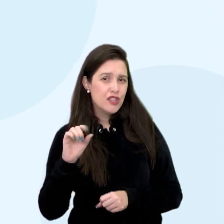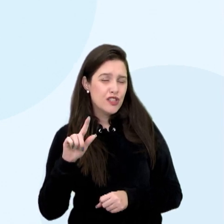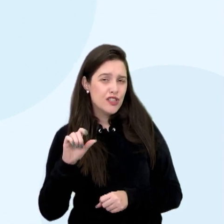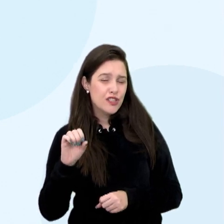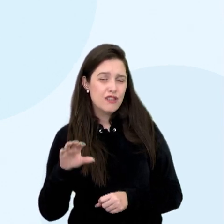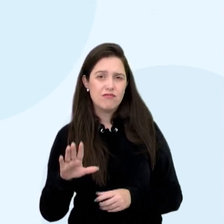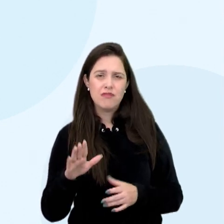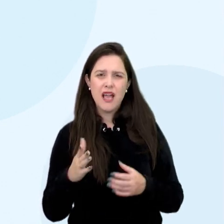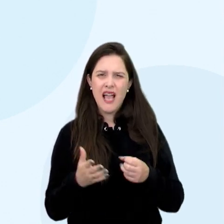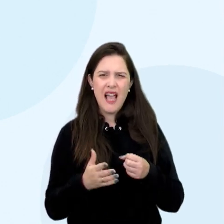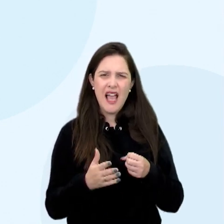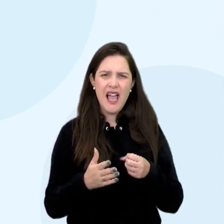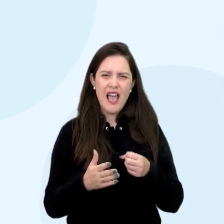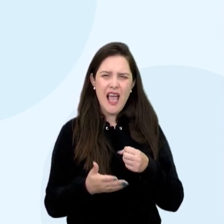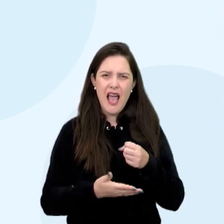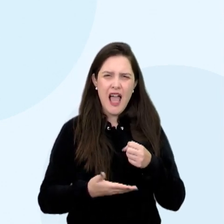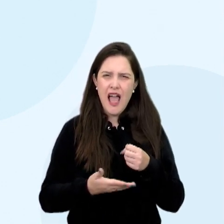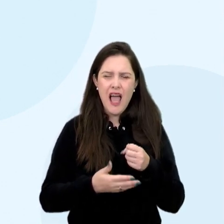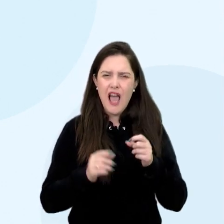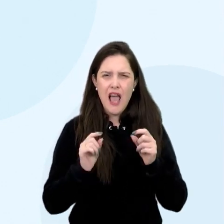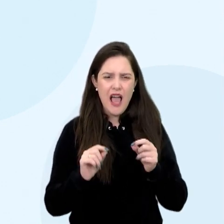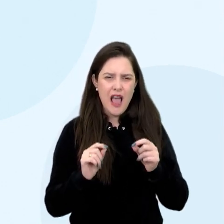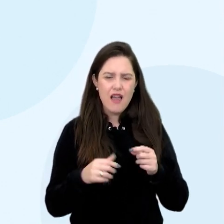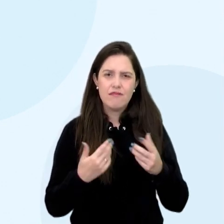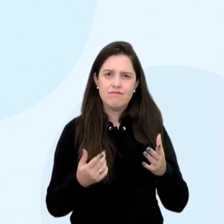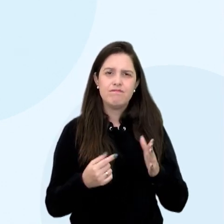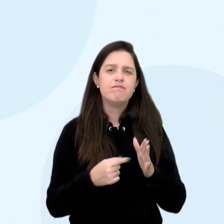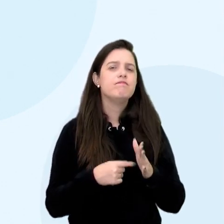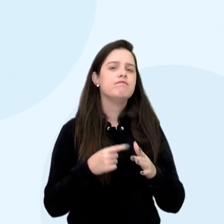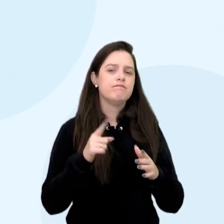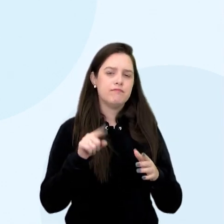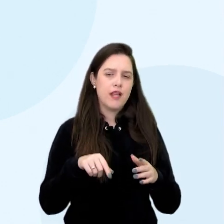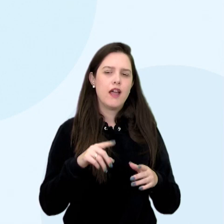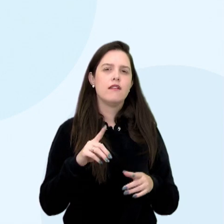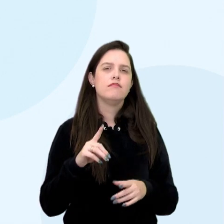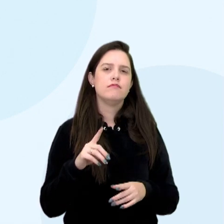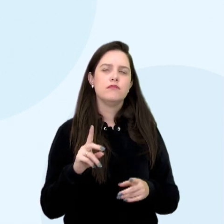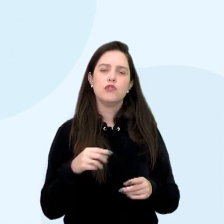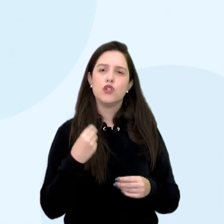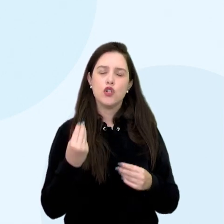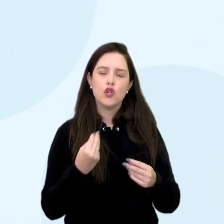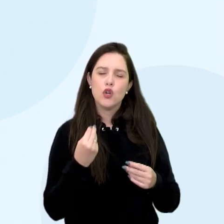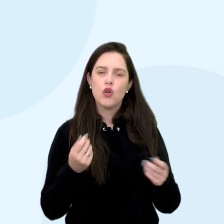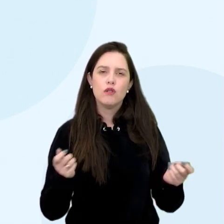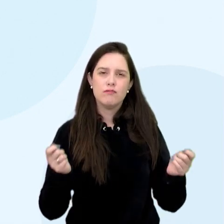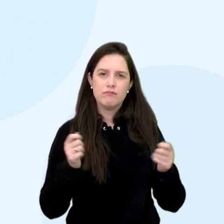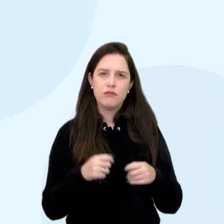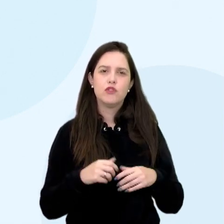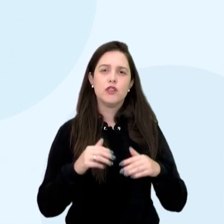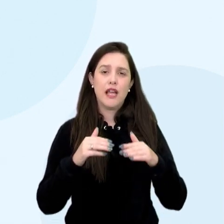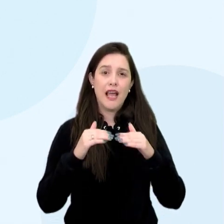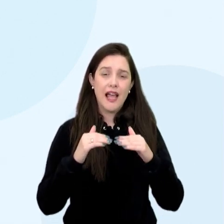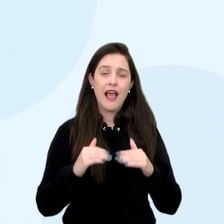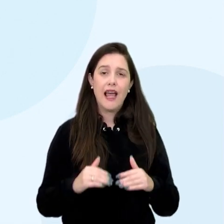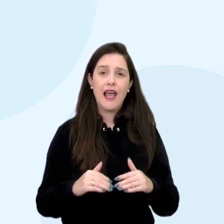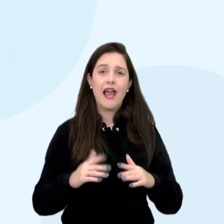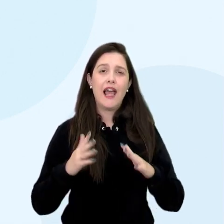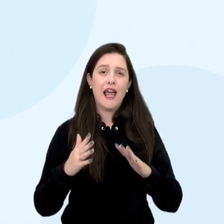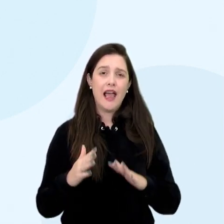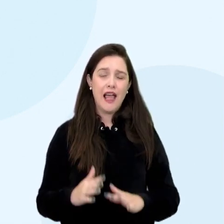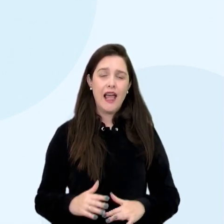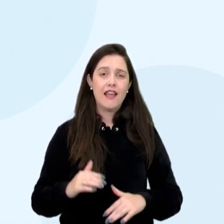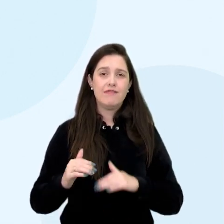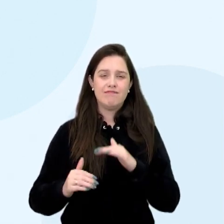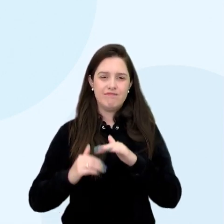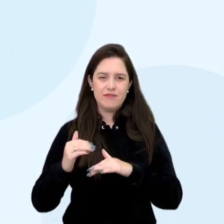transição entre uma camada e outra. Então, por exemplo, a descontinuidade de Conrad, né, ele está aí, né, num processo aí da